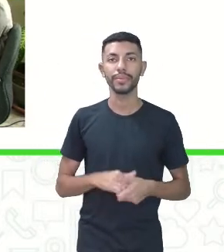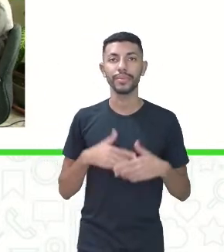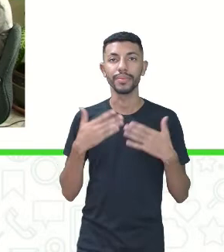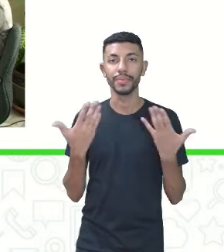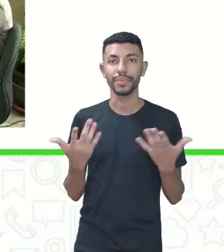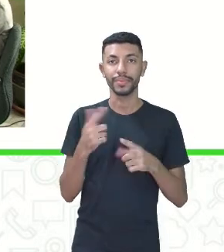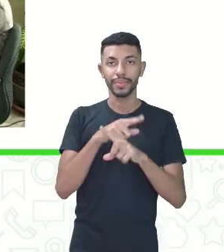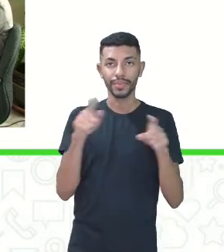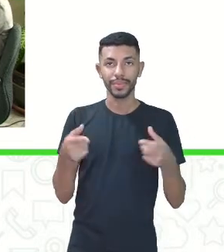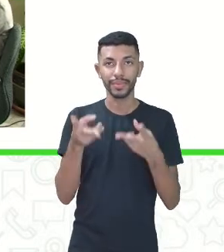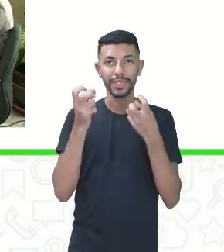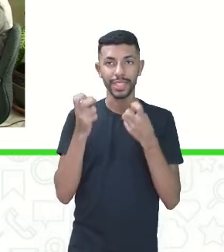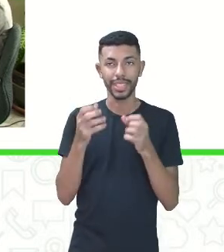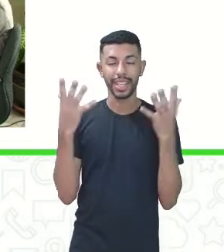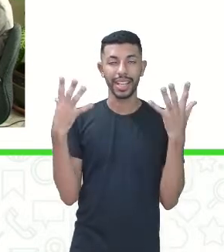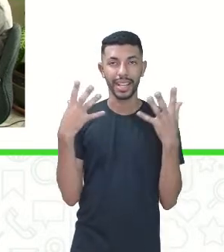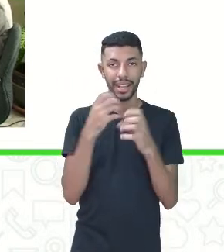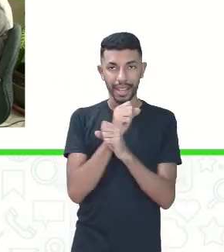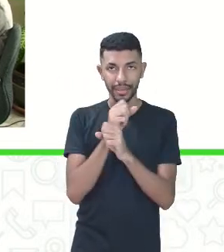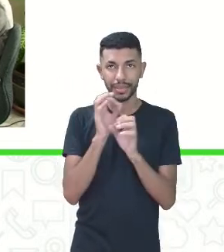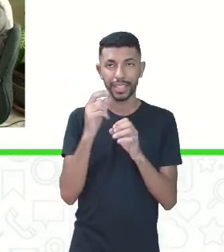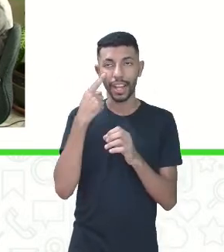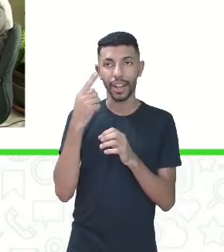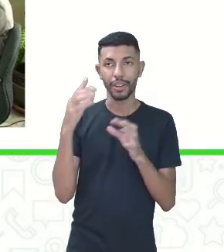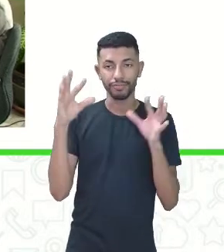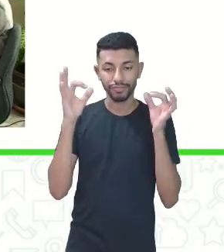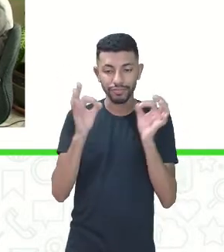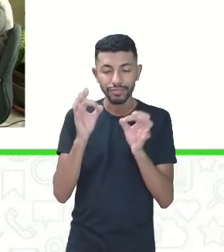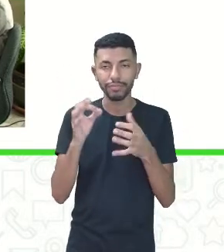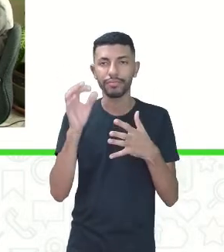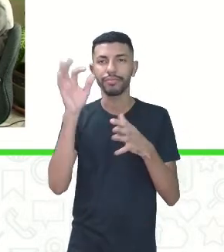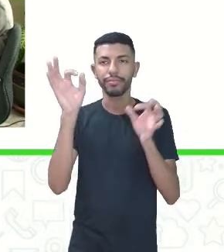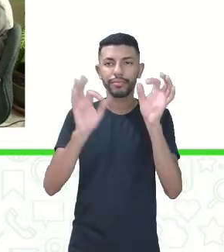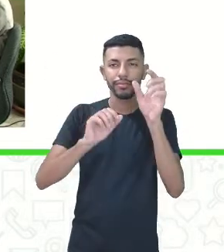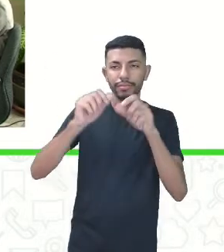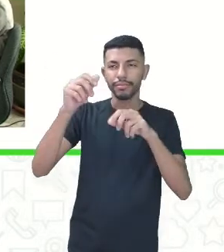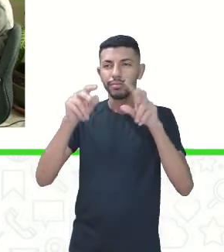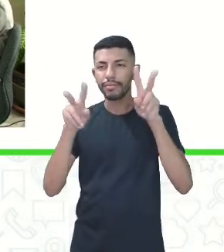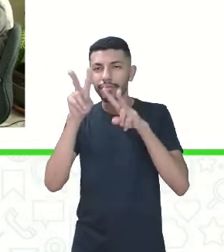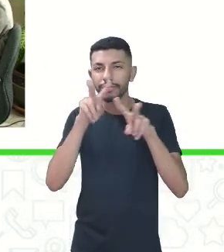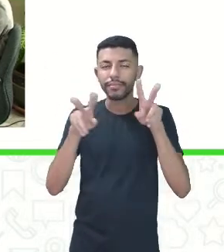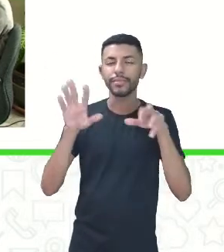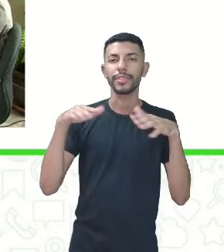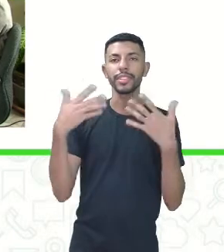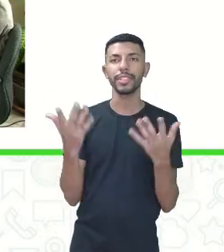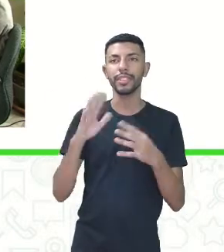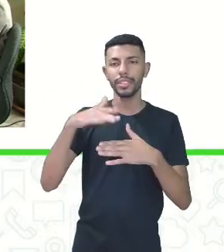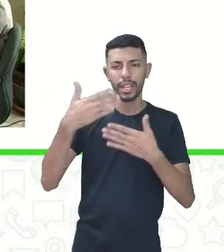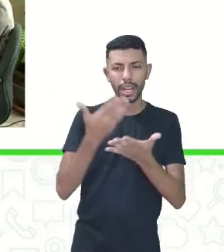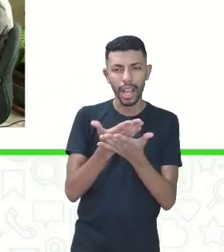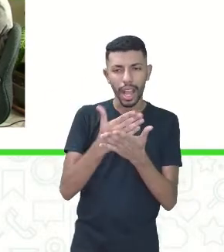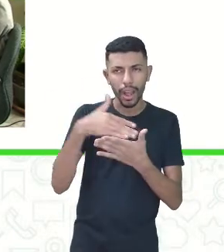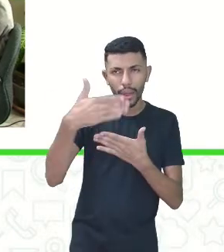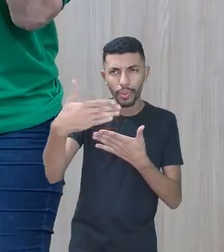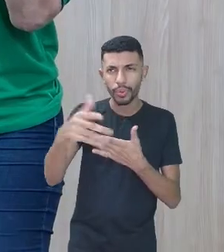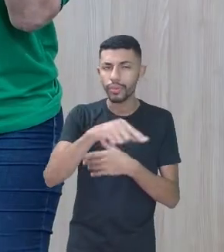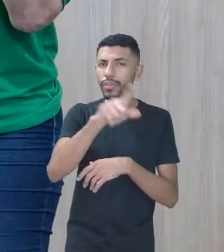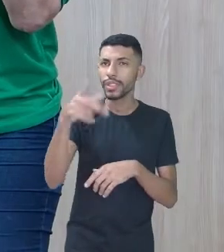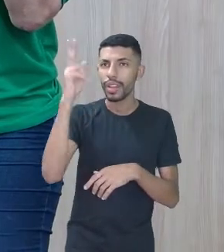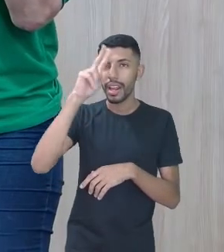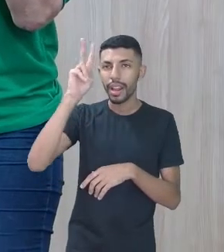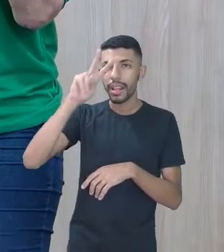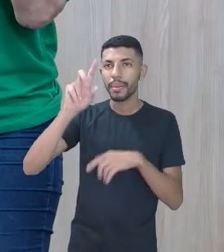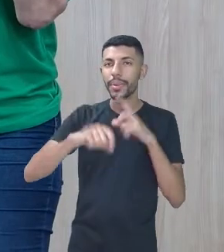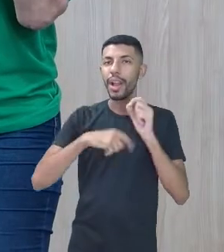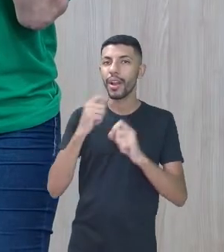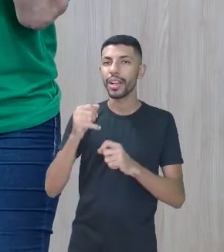Então, vocês observam direitinho e no decorrer da aula vocês vão lembrar dessa imagem, dessas duas